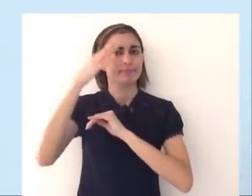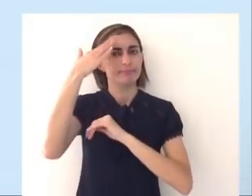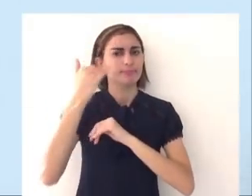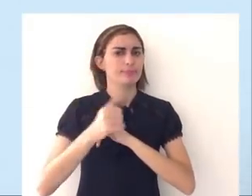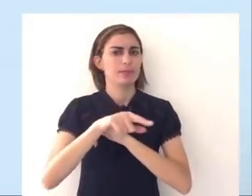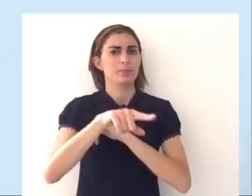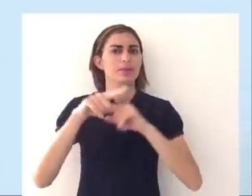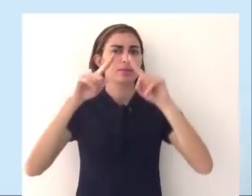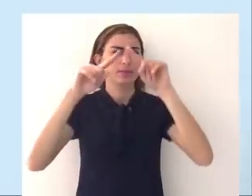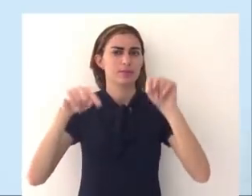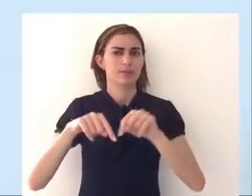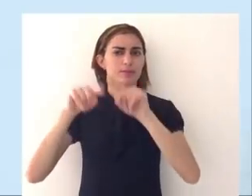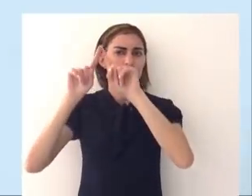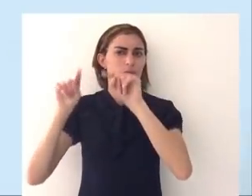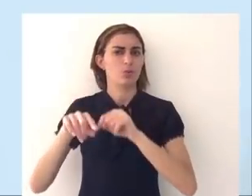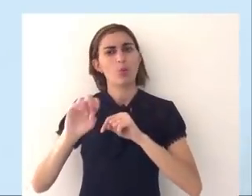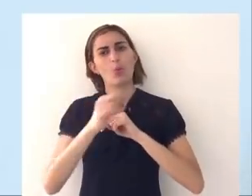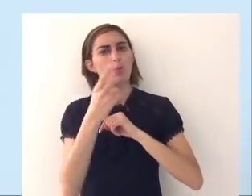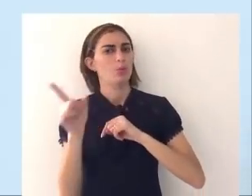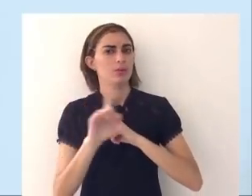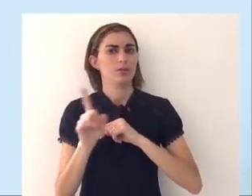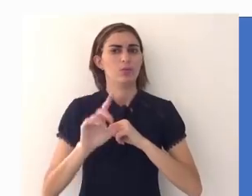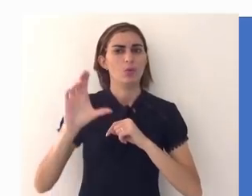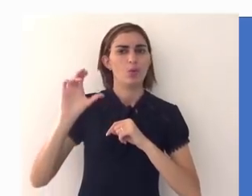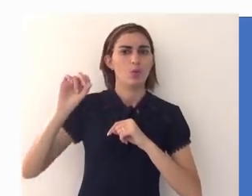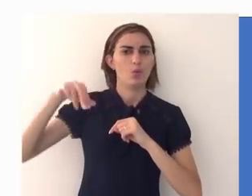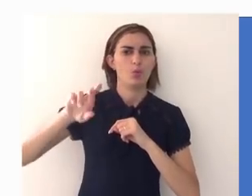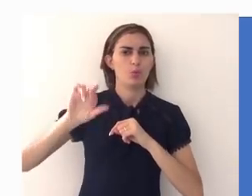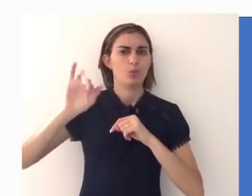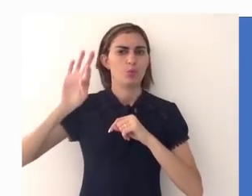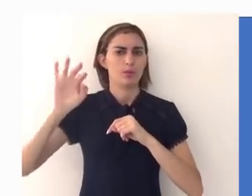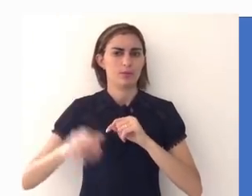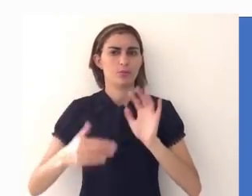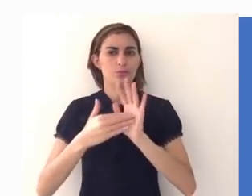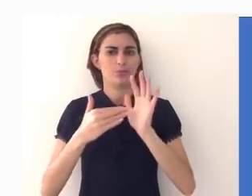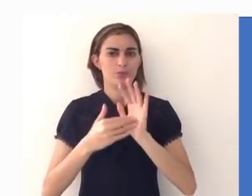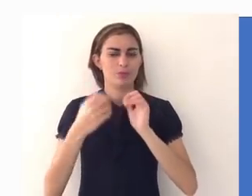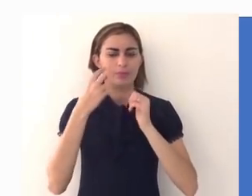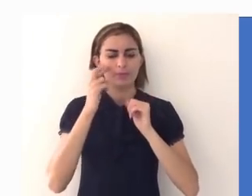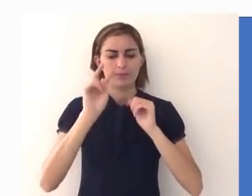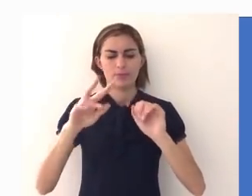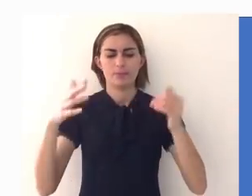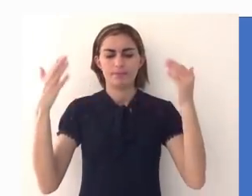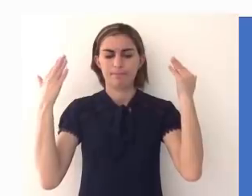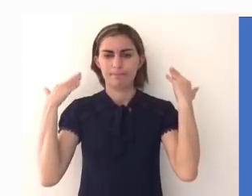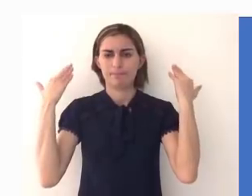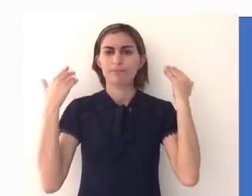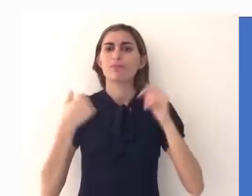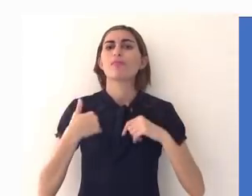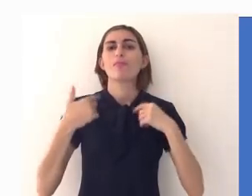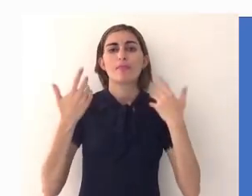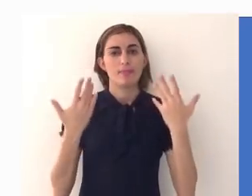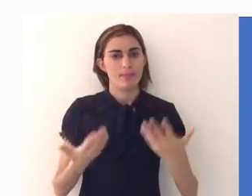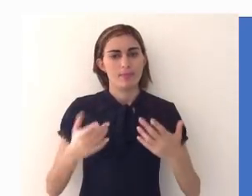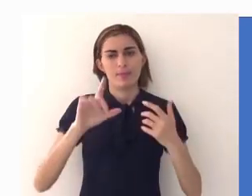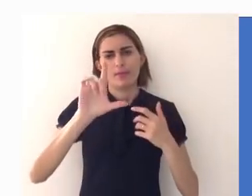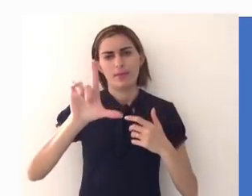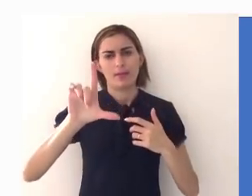se esses triângulos são ou não congruentes. E esse último caso, você pode ver aí, é o